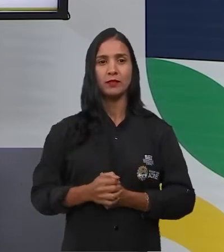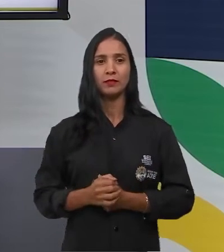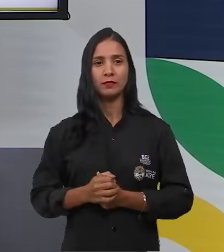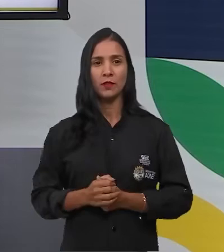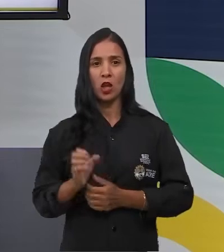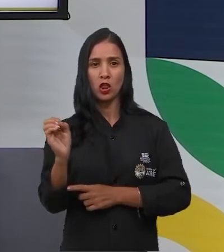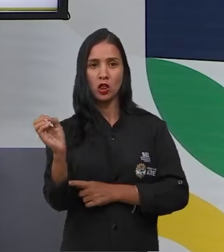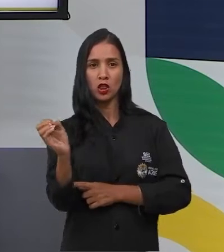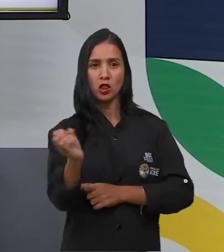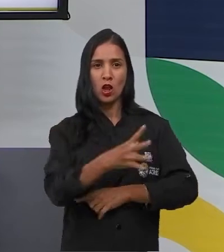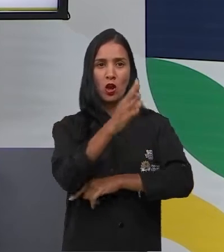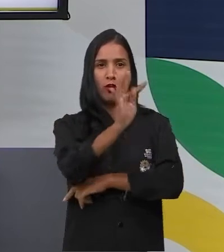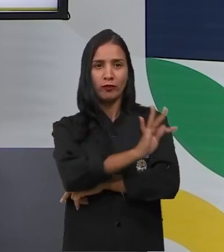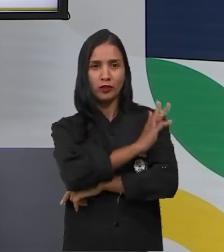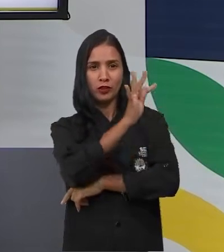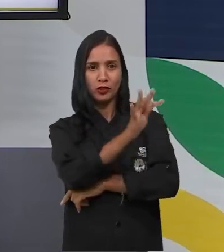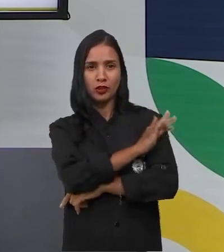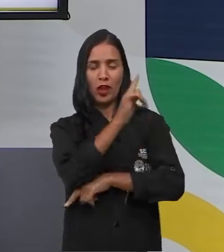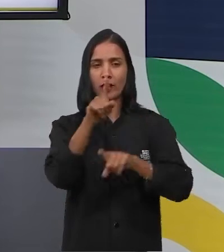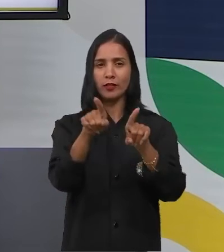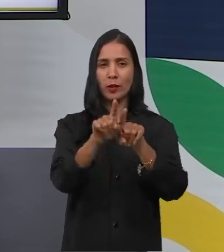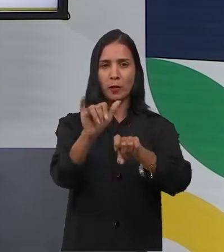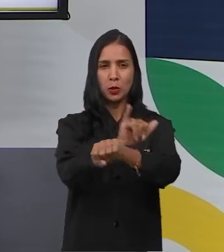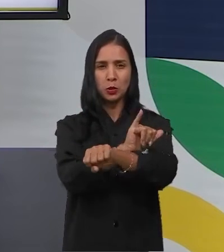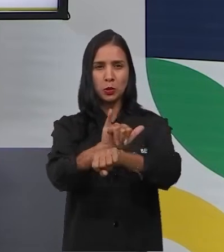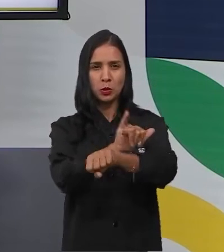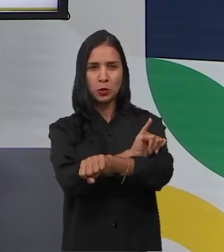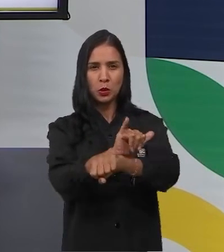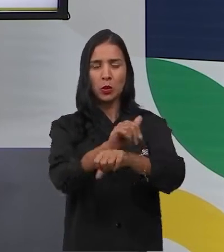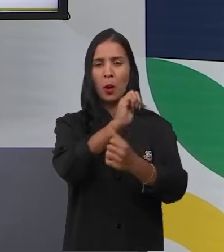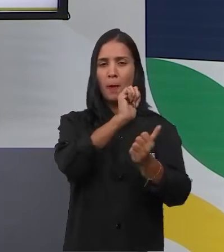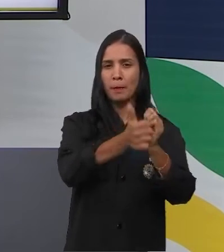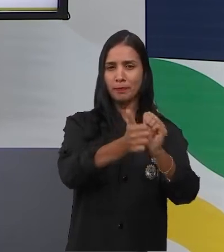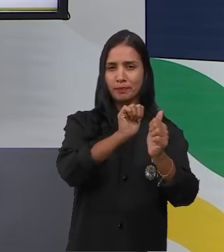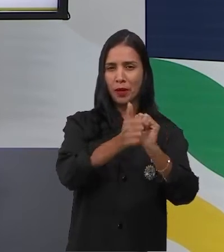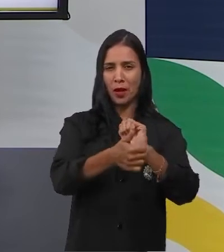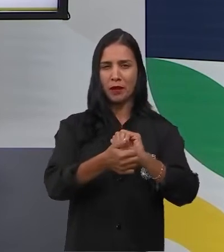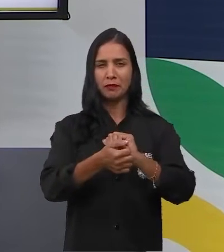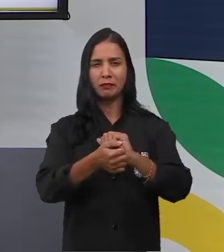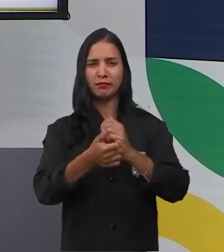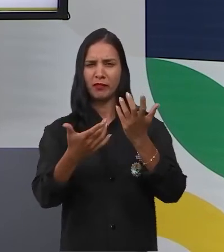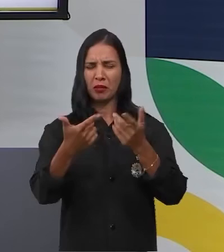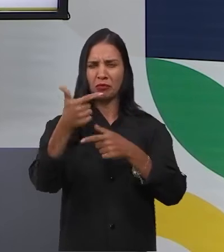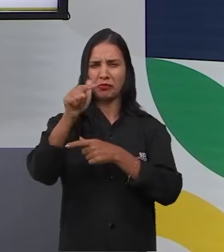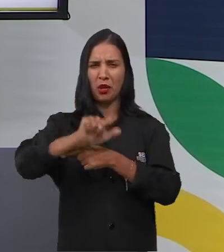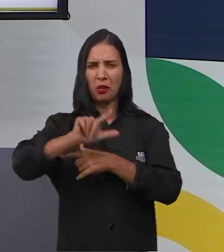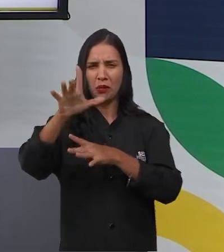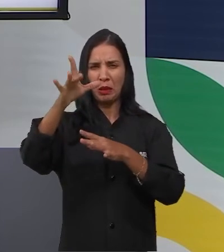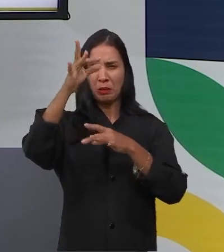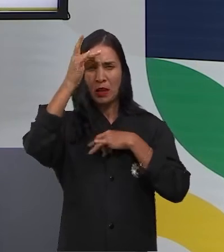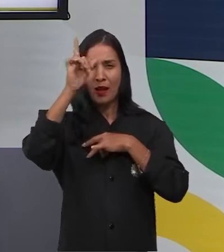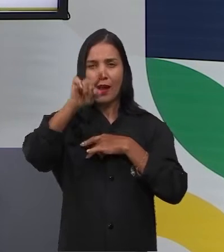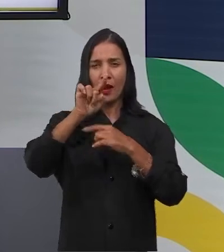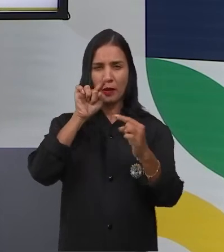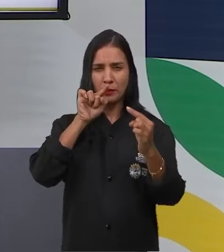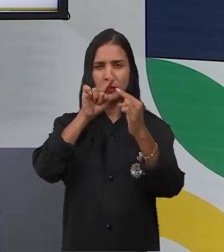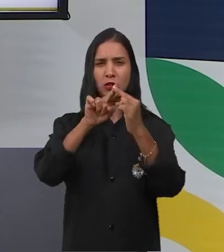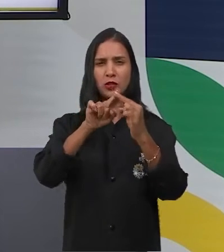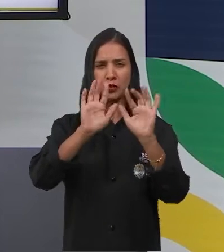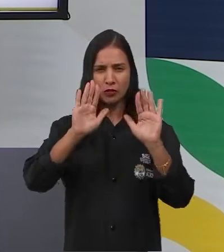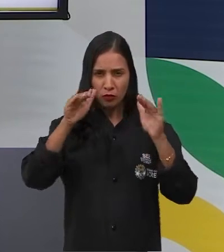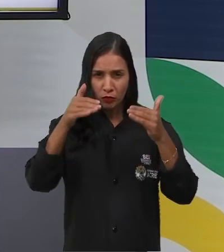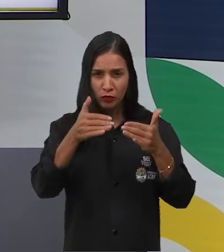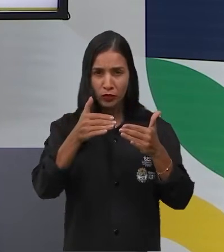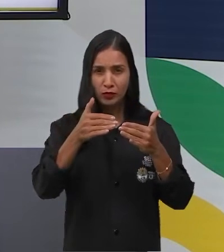Aqui, mais uma vez, com esse viés de resultado, performance, planejamento, estruturação. É esse o objetivo dos